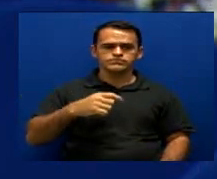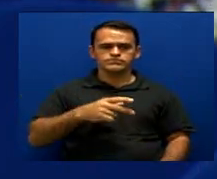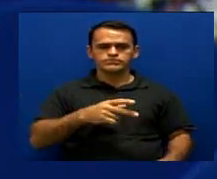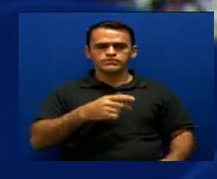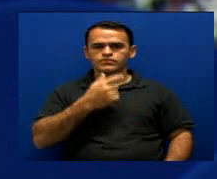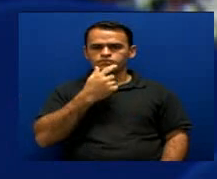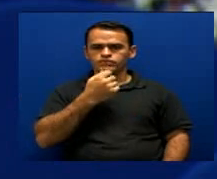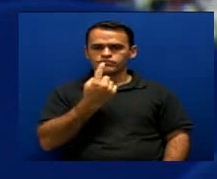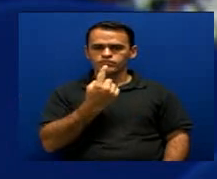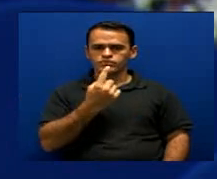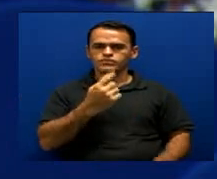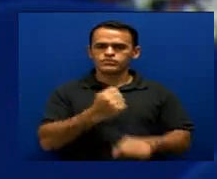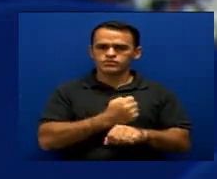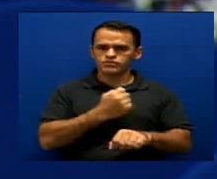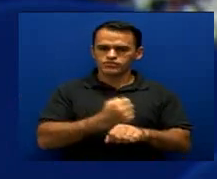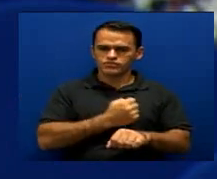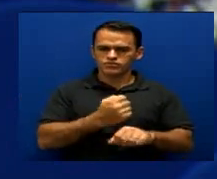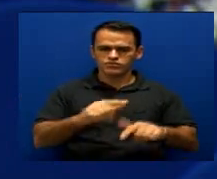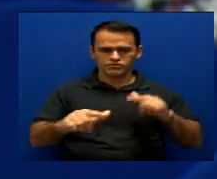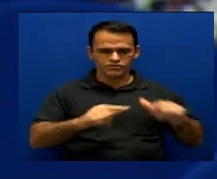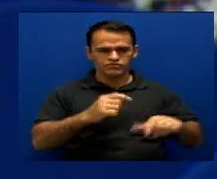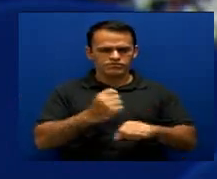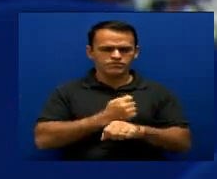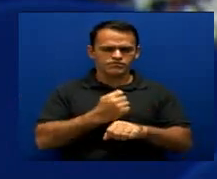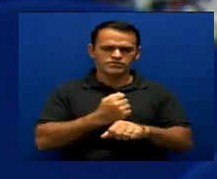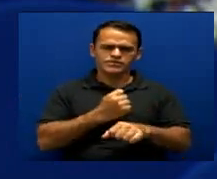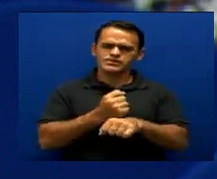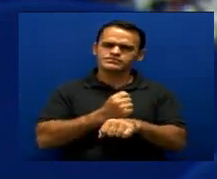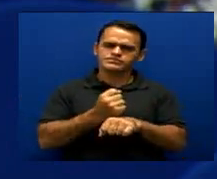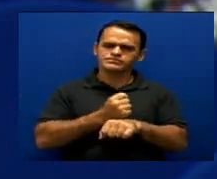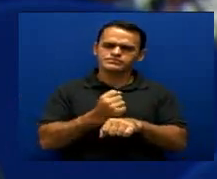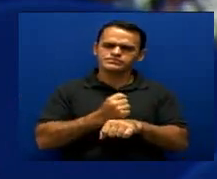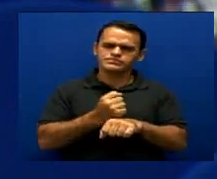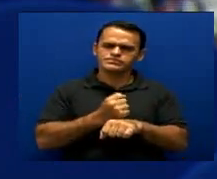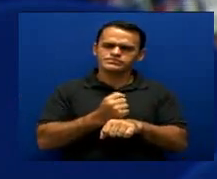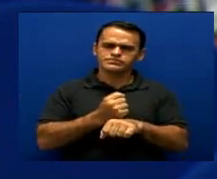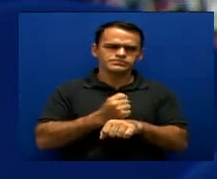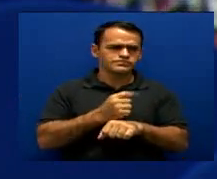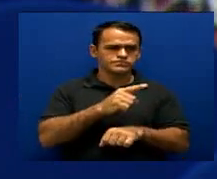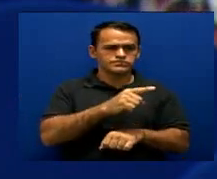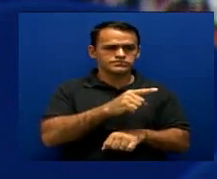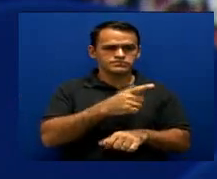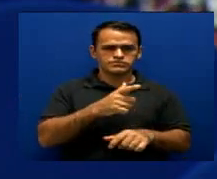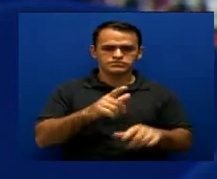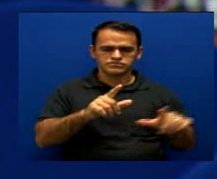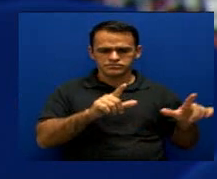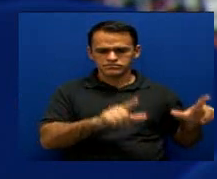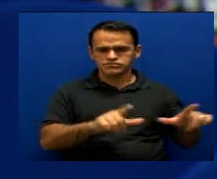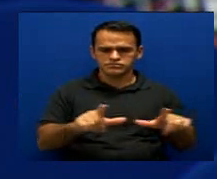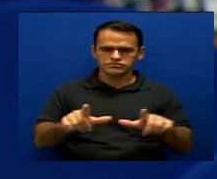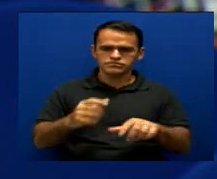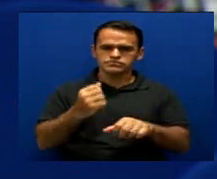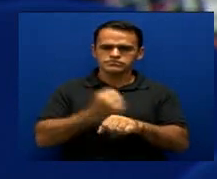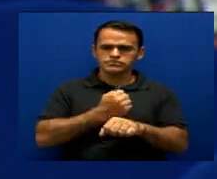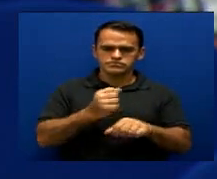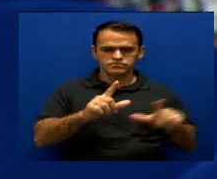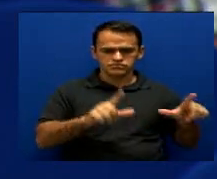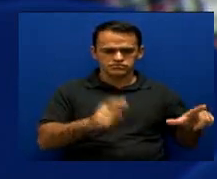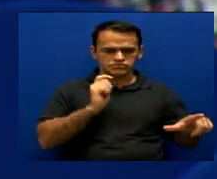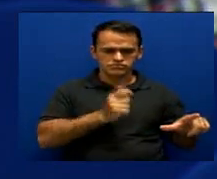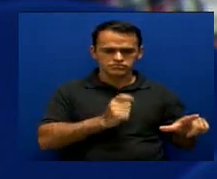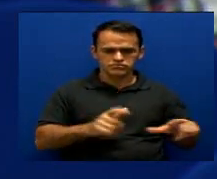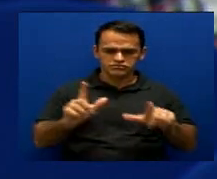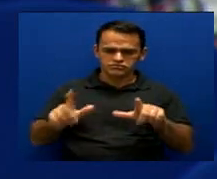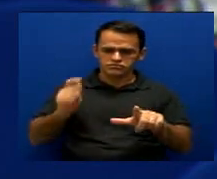foi pedreiro a por muitos anos colocando especialista em azulejo hoje ele tem uma